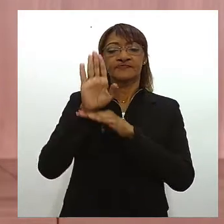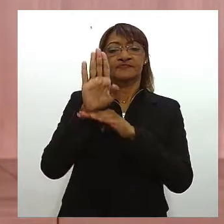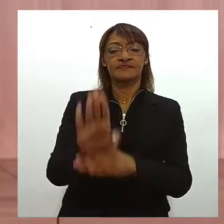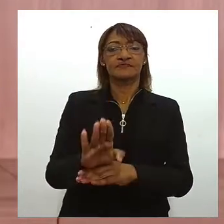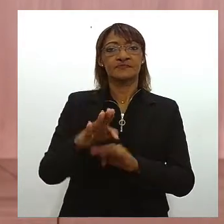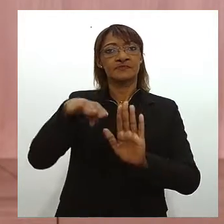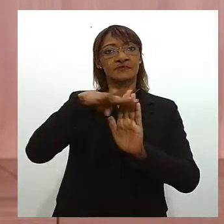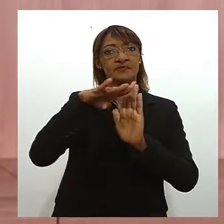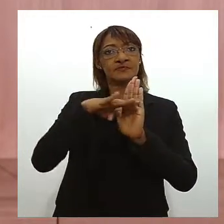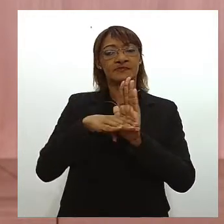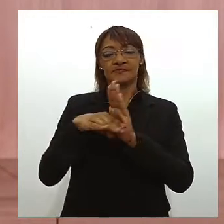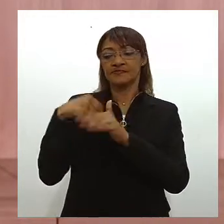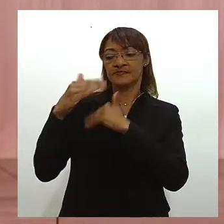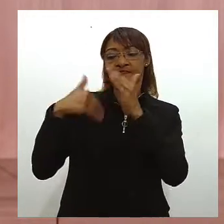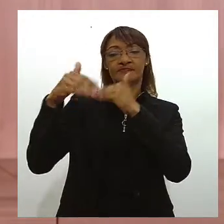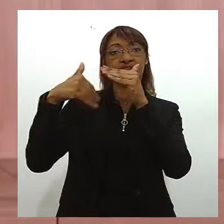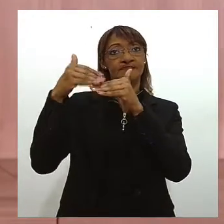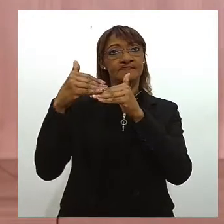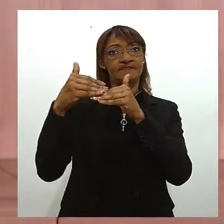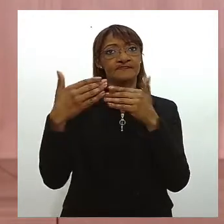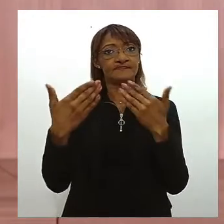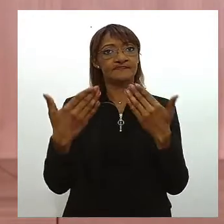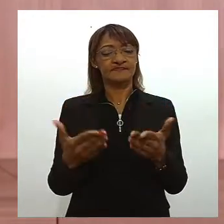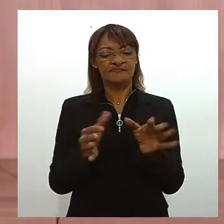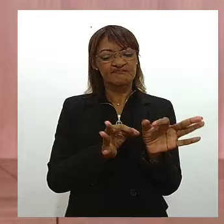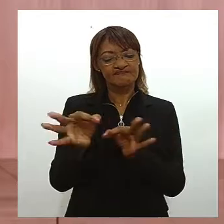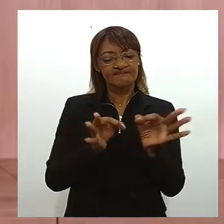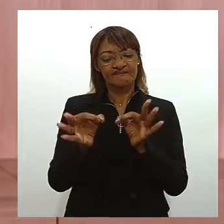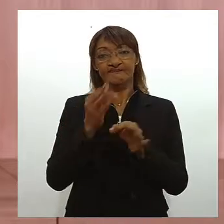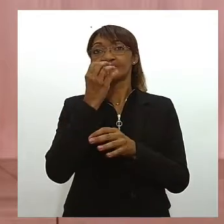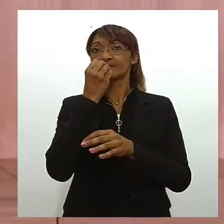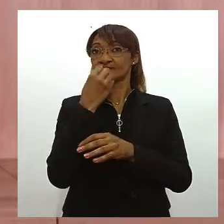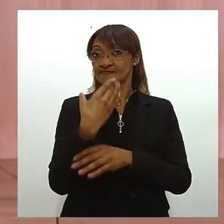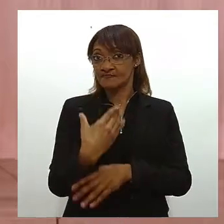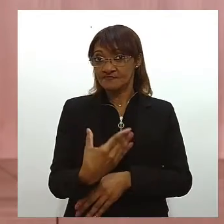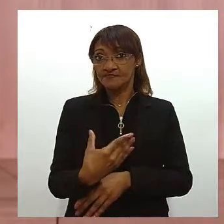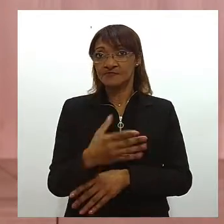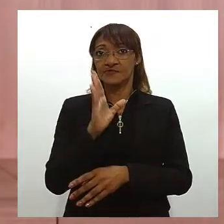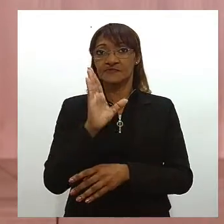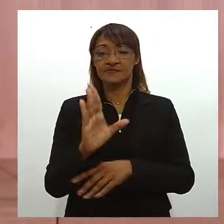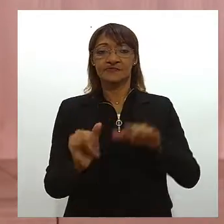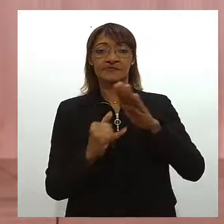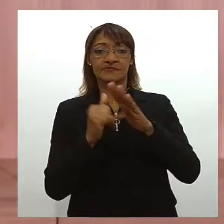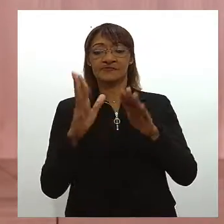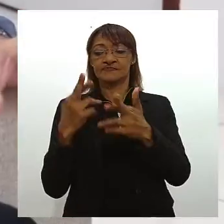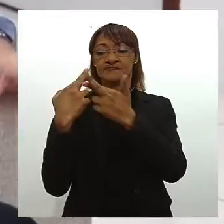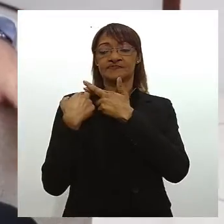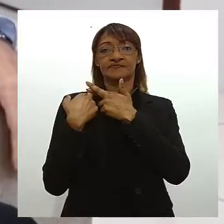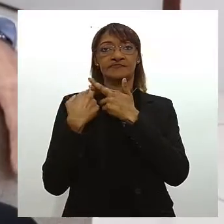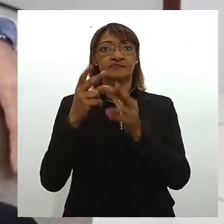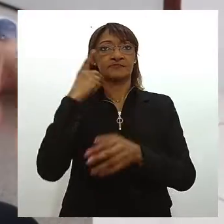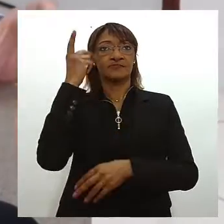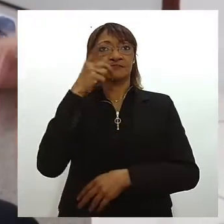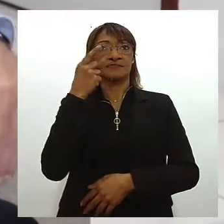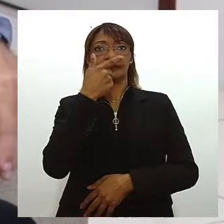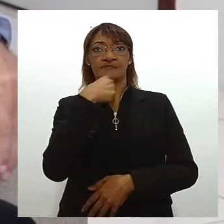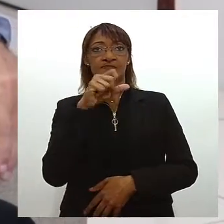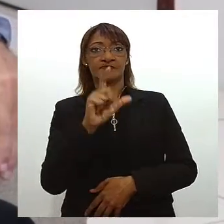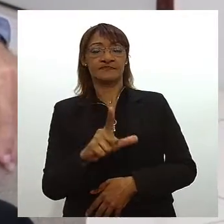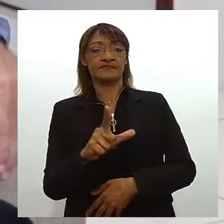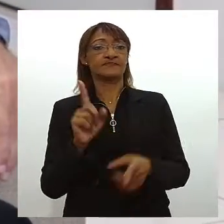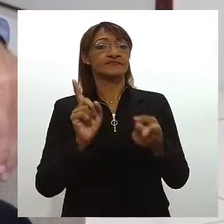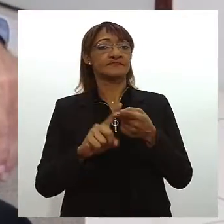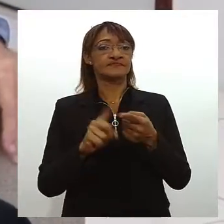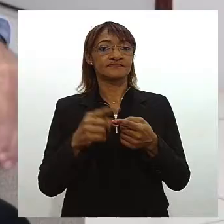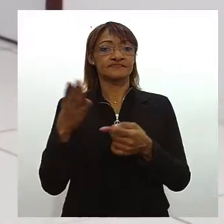plano de desenvolvimento tão bem elaborado pela Fundação Dom Cabral, sob a presidência do deputado Luciano Bispo. O superintendente do